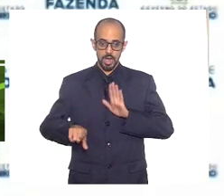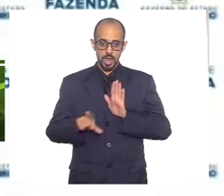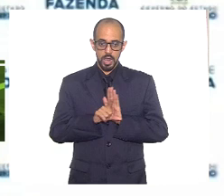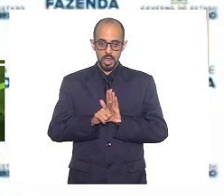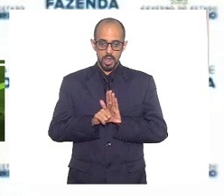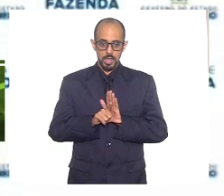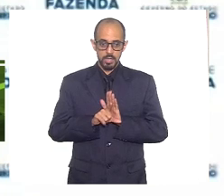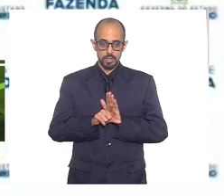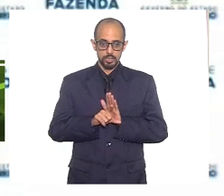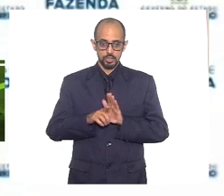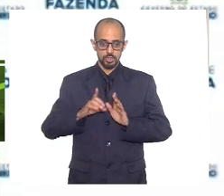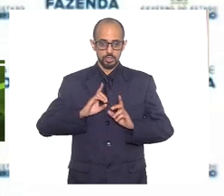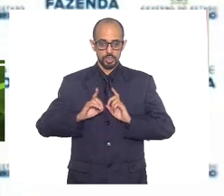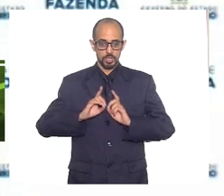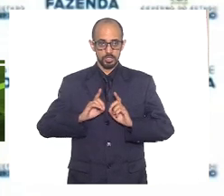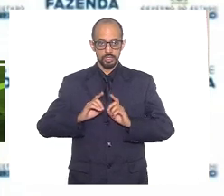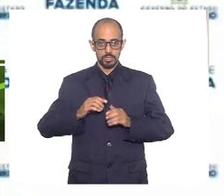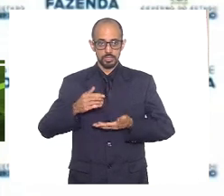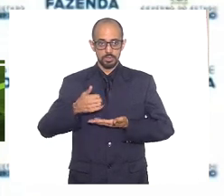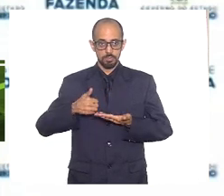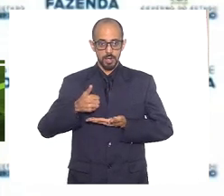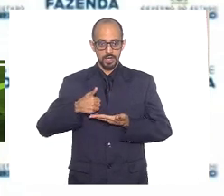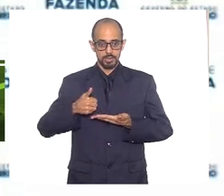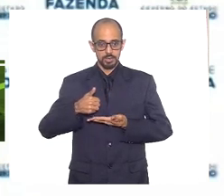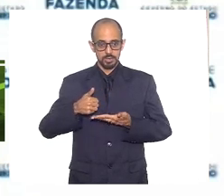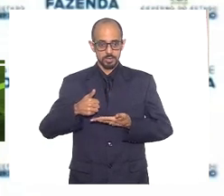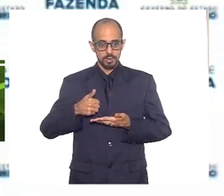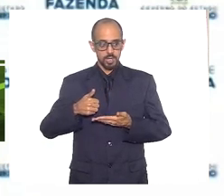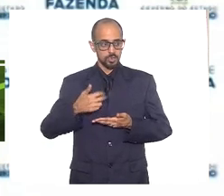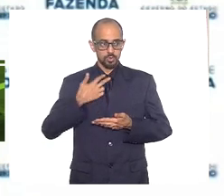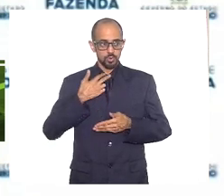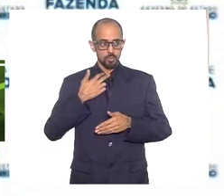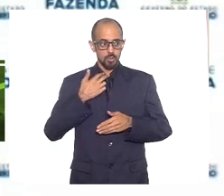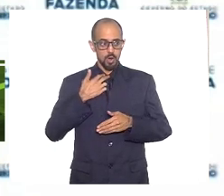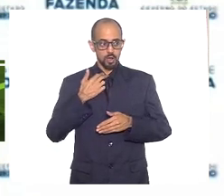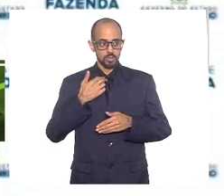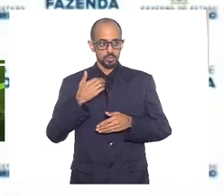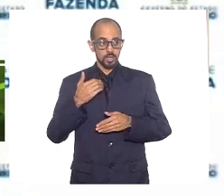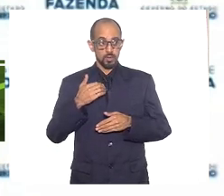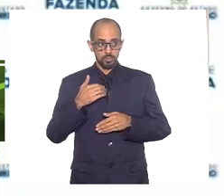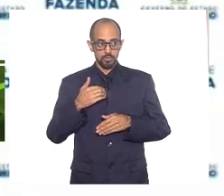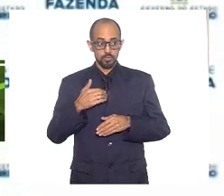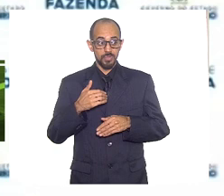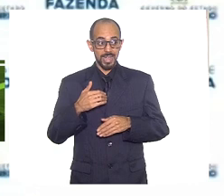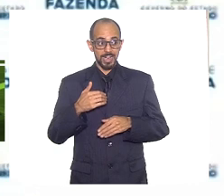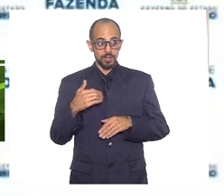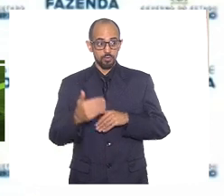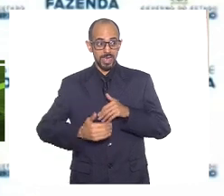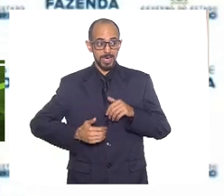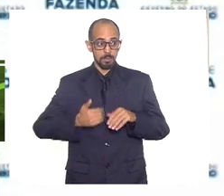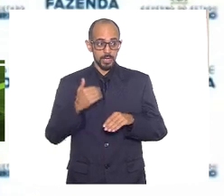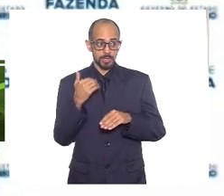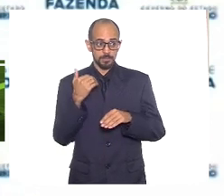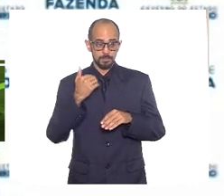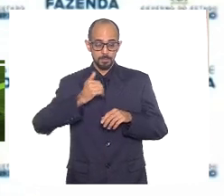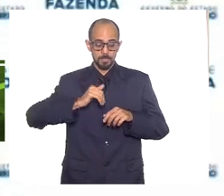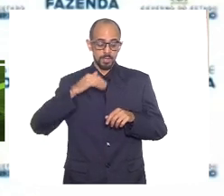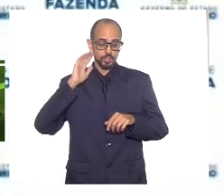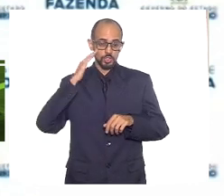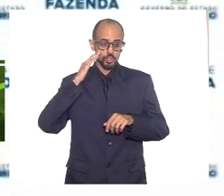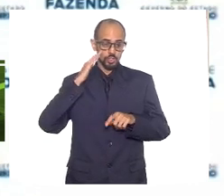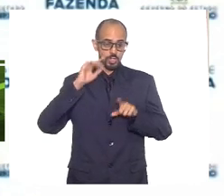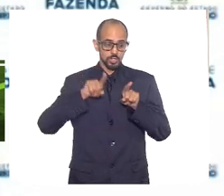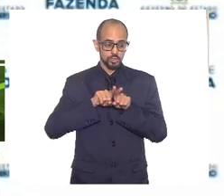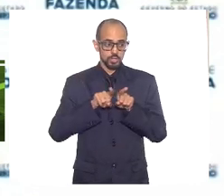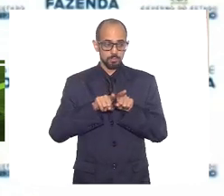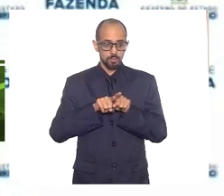ela, na realidade, ela não pode se sobrepor, né, ao que a gente entende também como